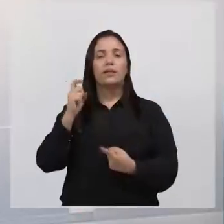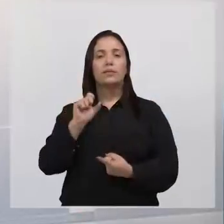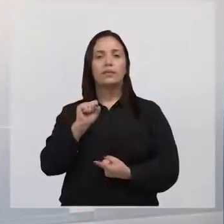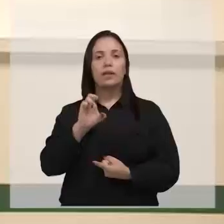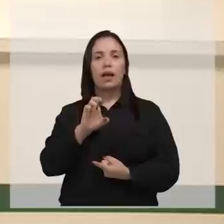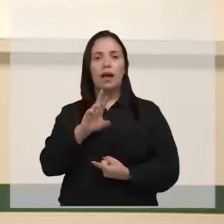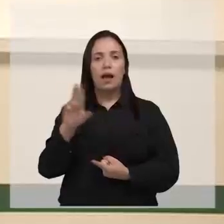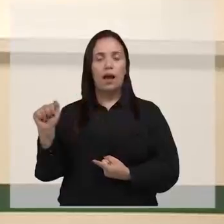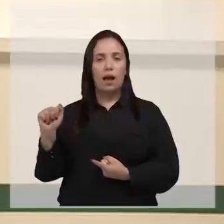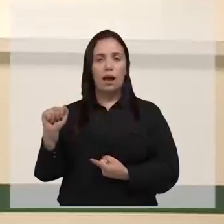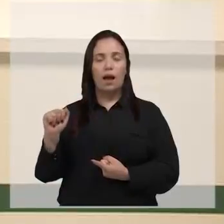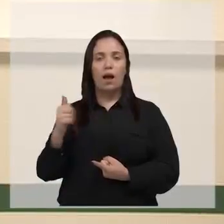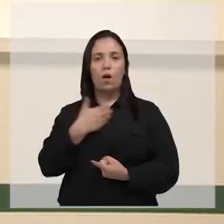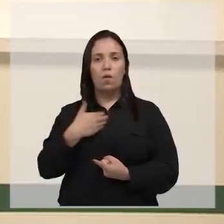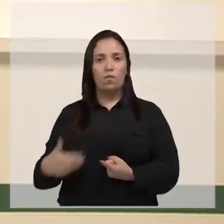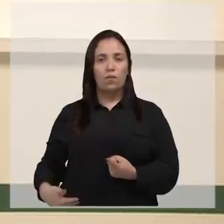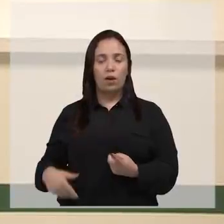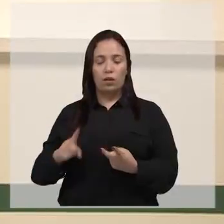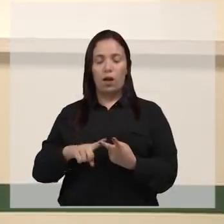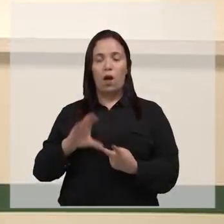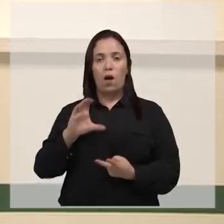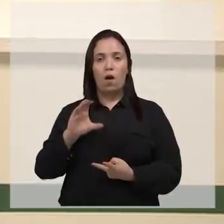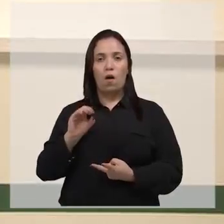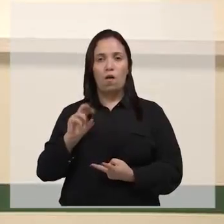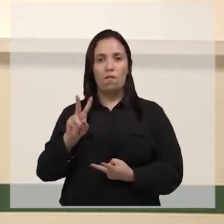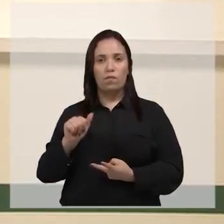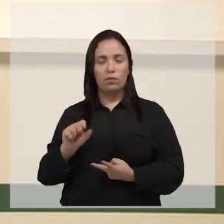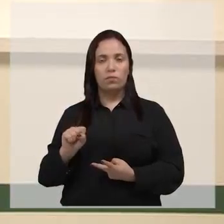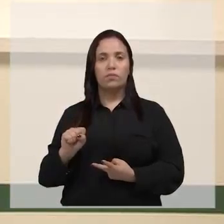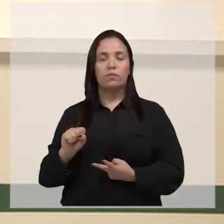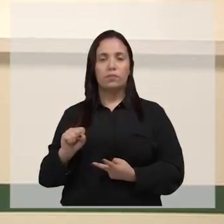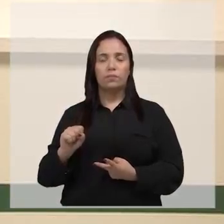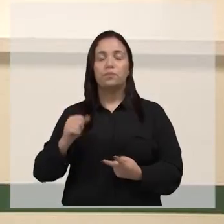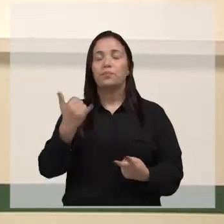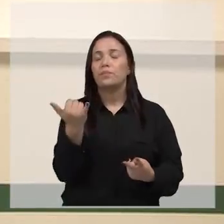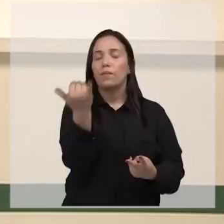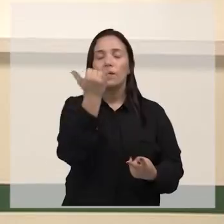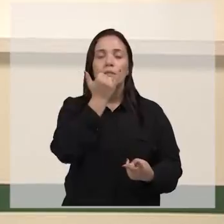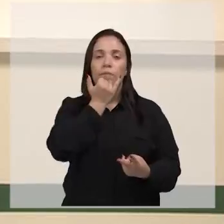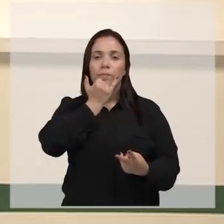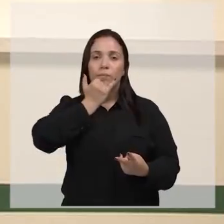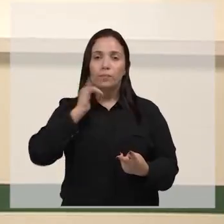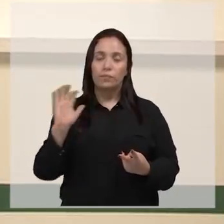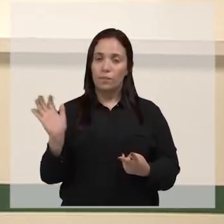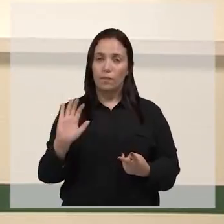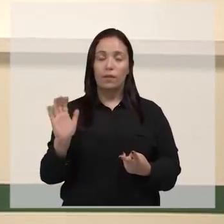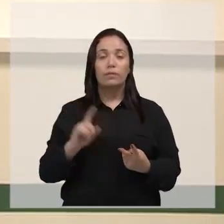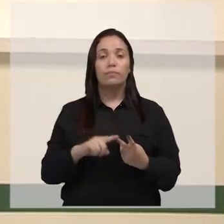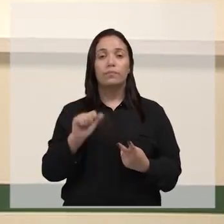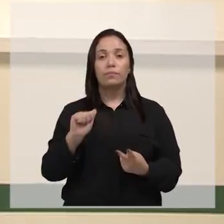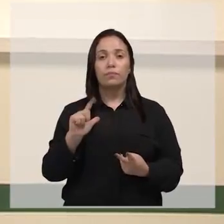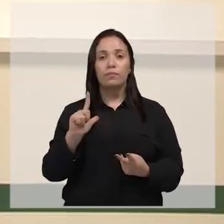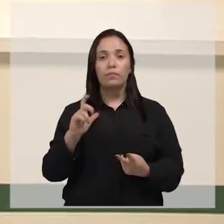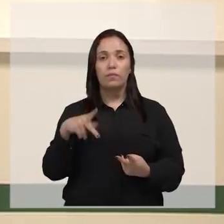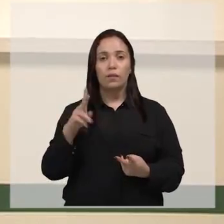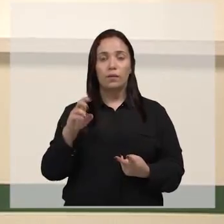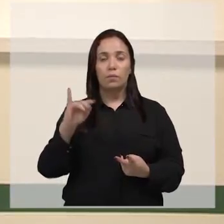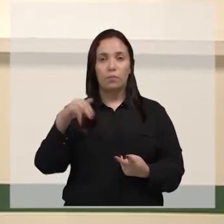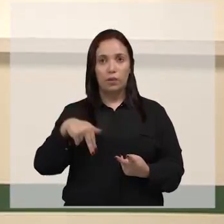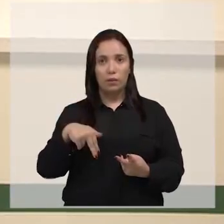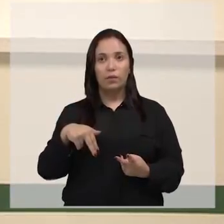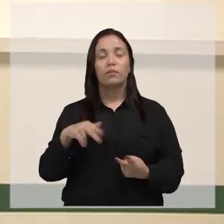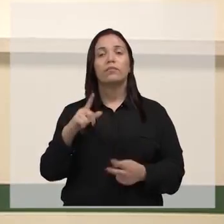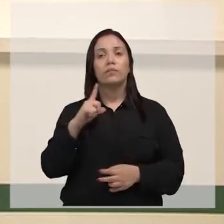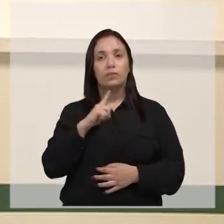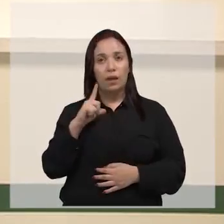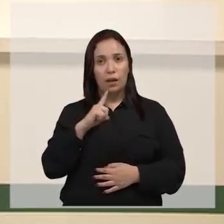Serra e do governo Covas. Não, no caso específico de do governo 2000, Covas, não. Do 2000, governo Alckmin e do governo Serra. E vai